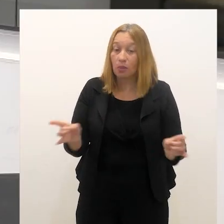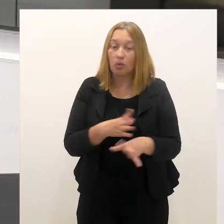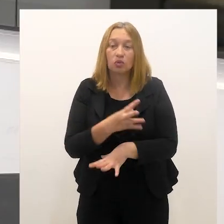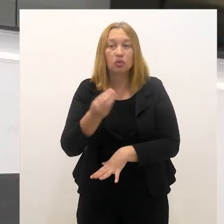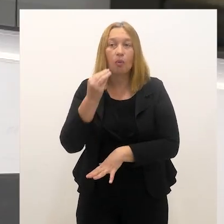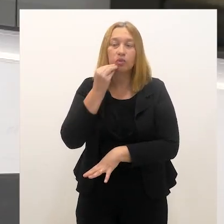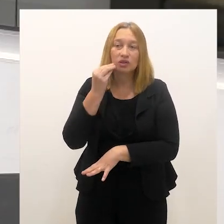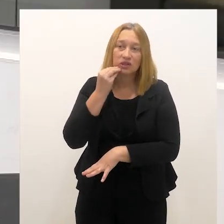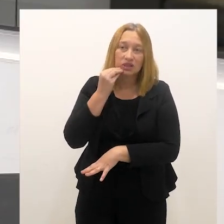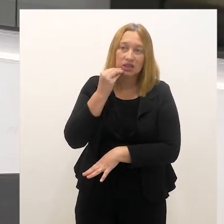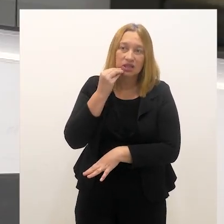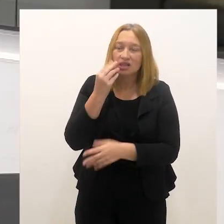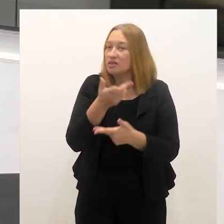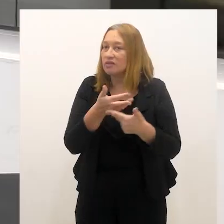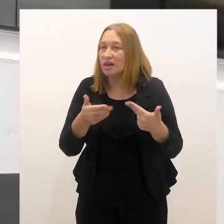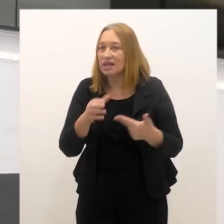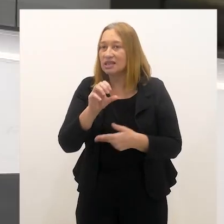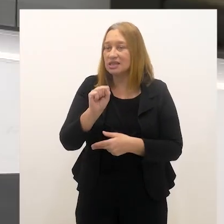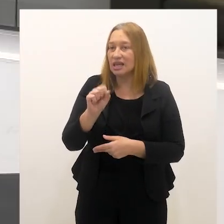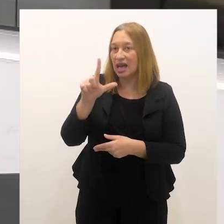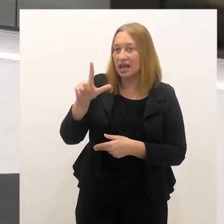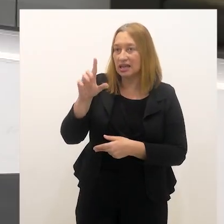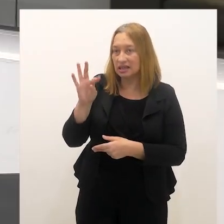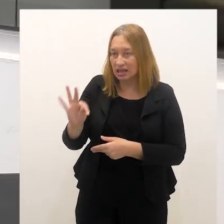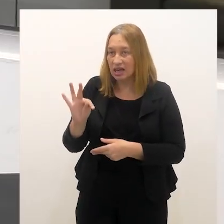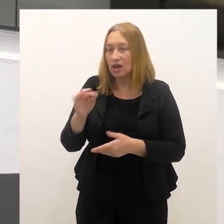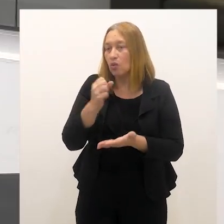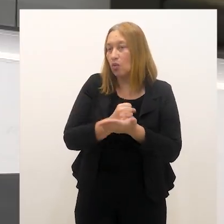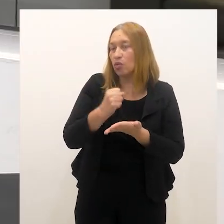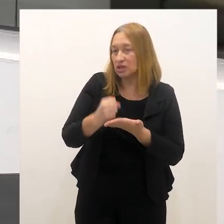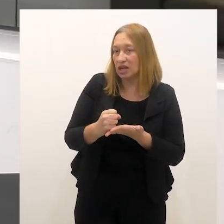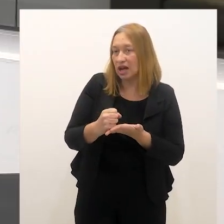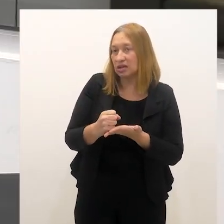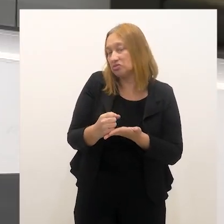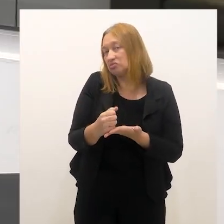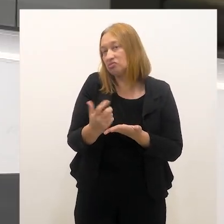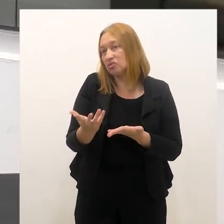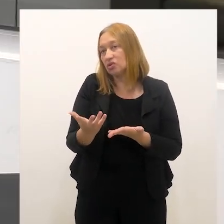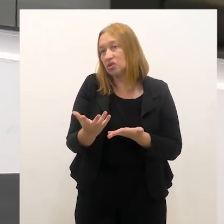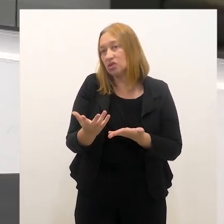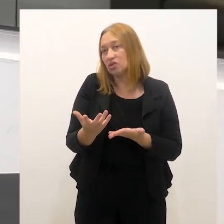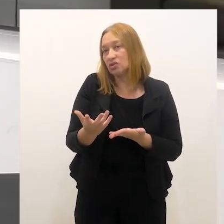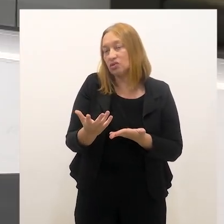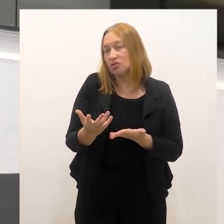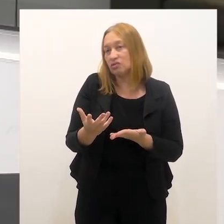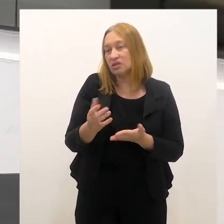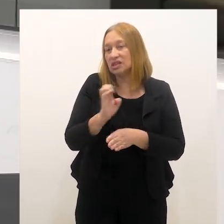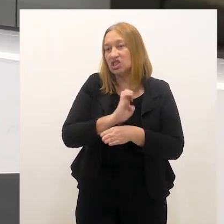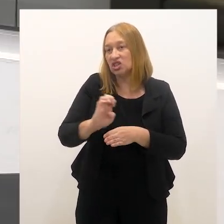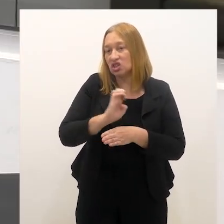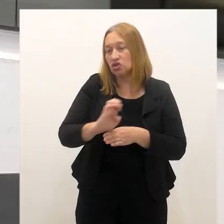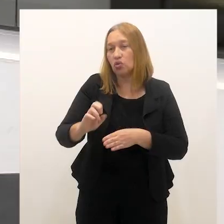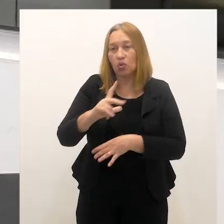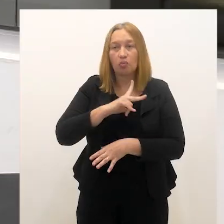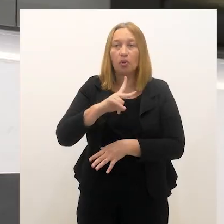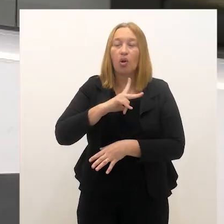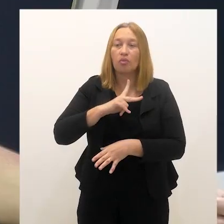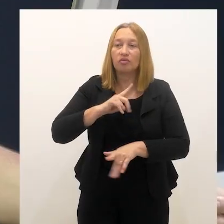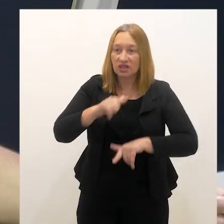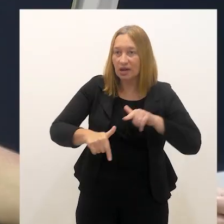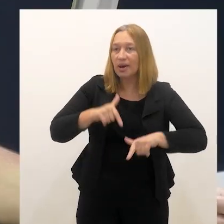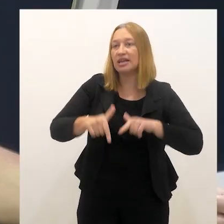para oportunidade de uma CLT, talvez, um contrato. Exatamente. Você estagiou consigo mesmo, né?